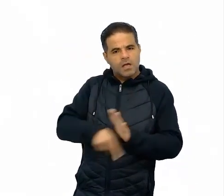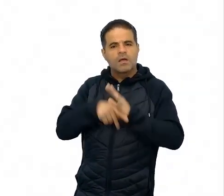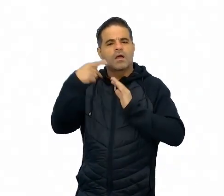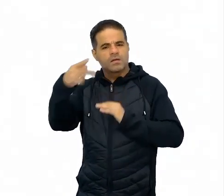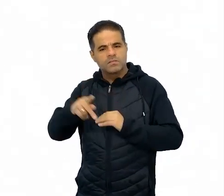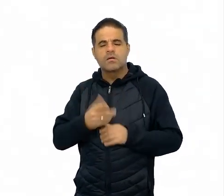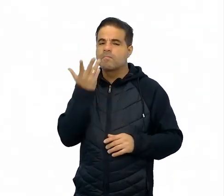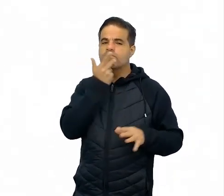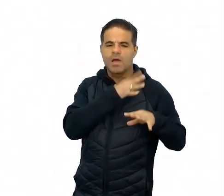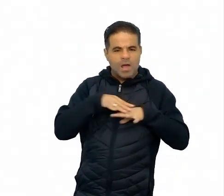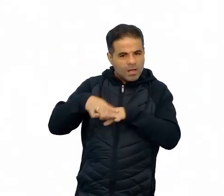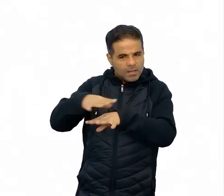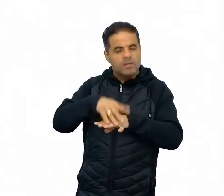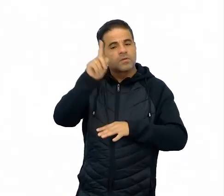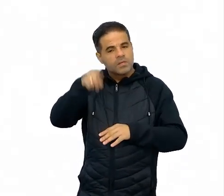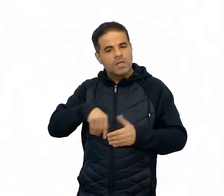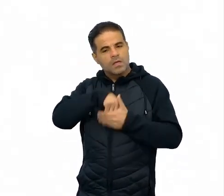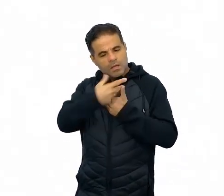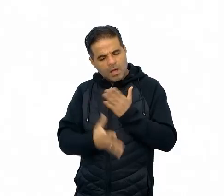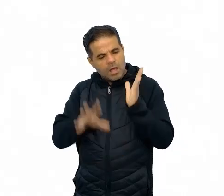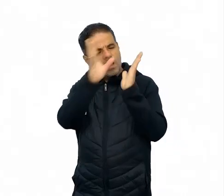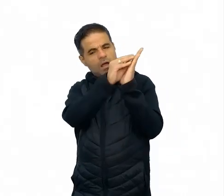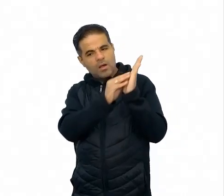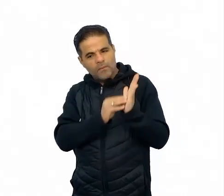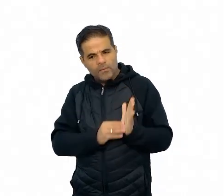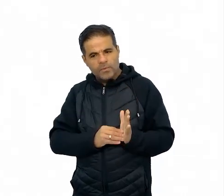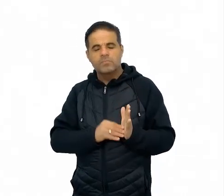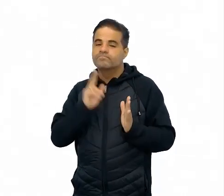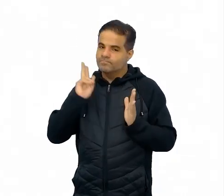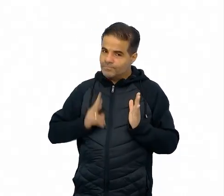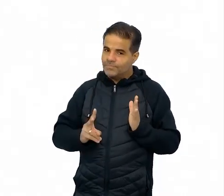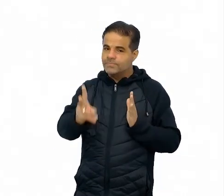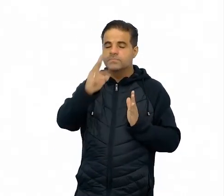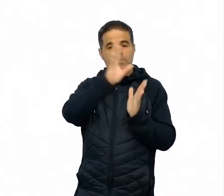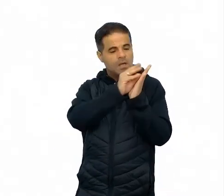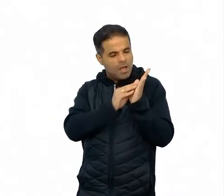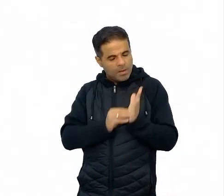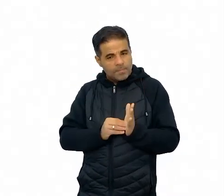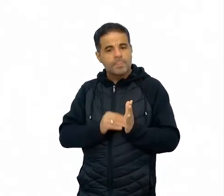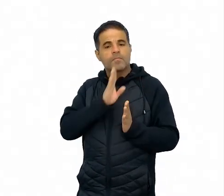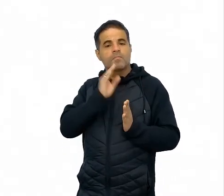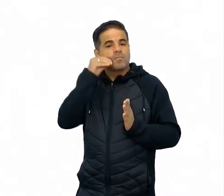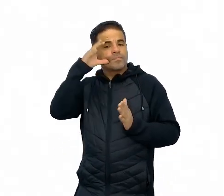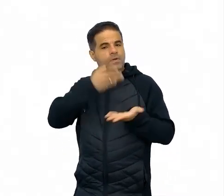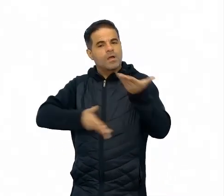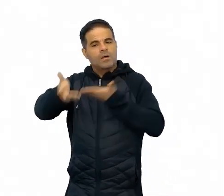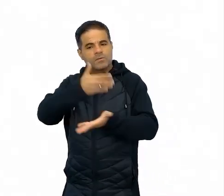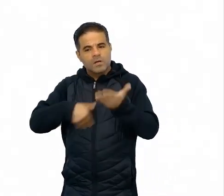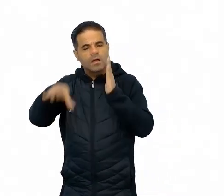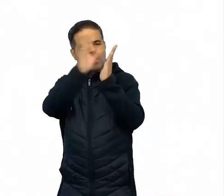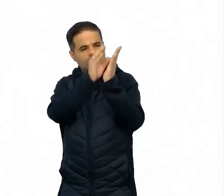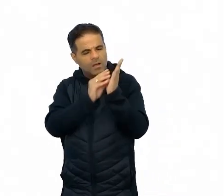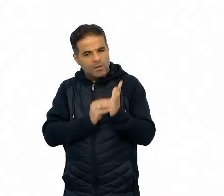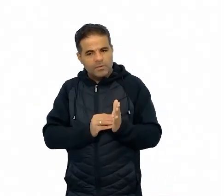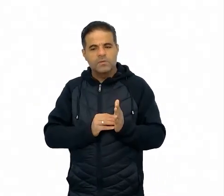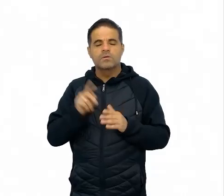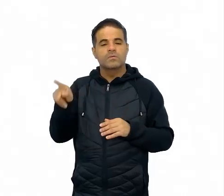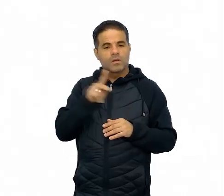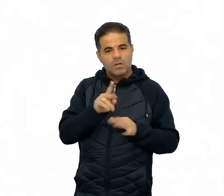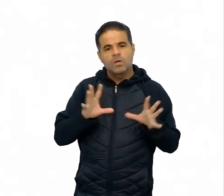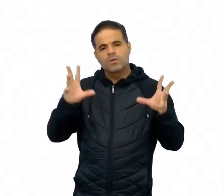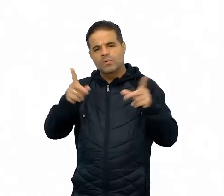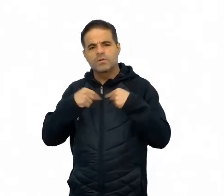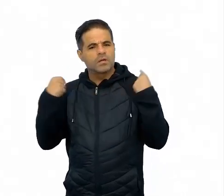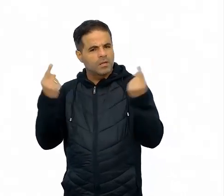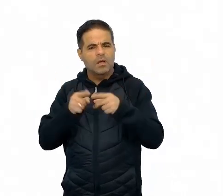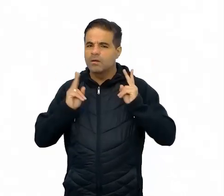própria matemática, que são os conteúdos matemáticos. Esse conhecimento é mobilizado pelos docentes, nós, todas